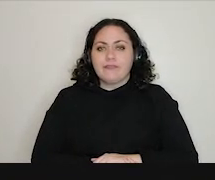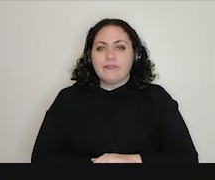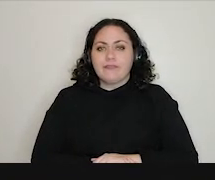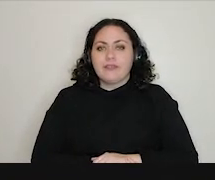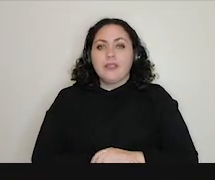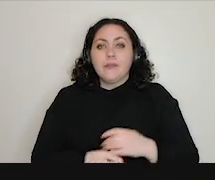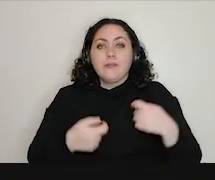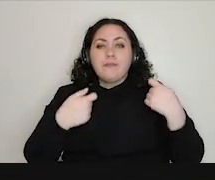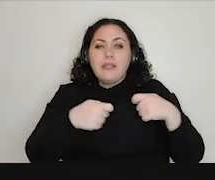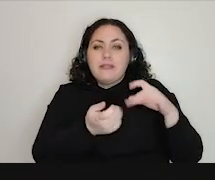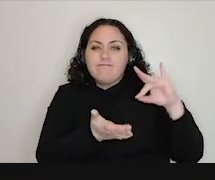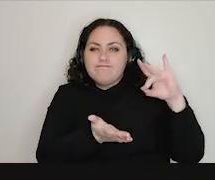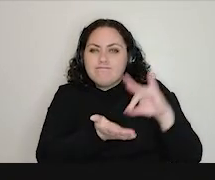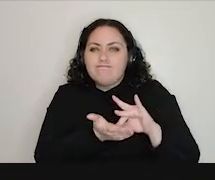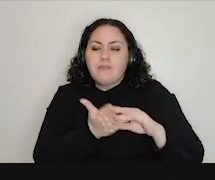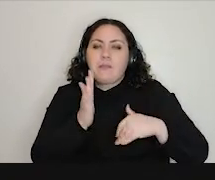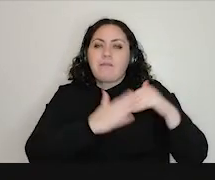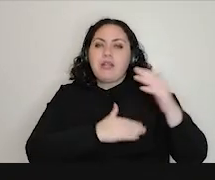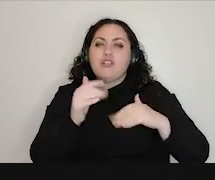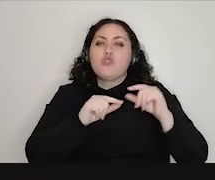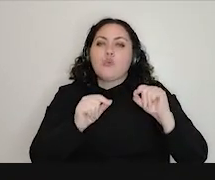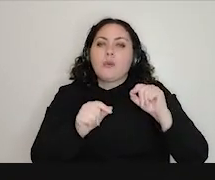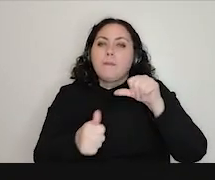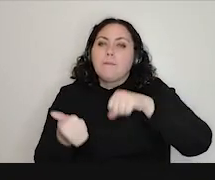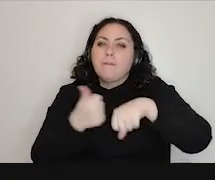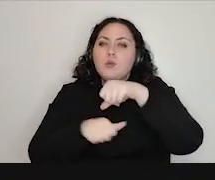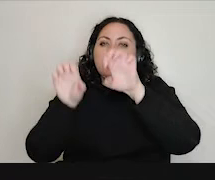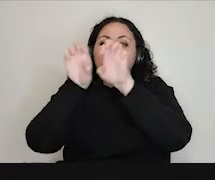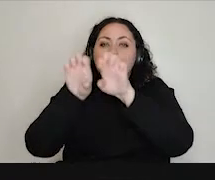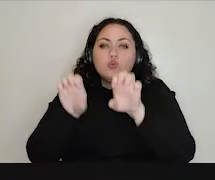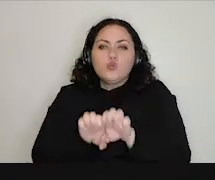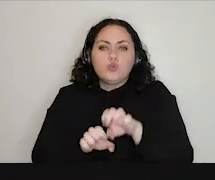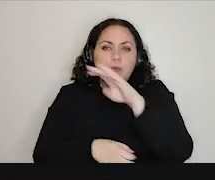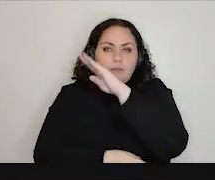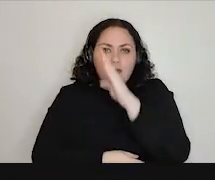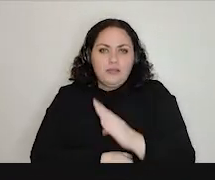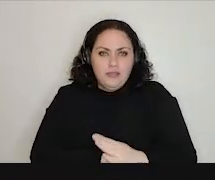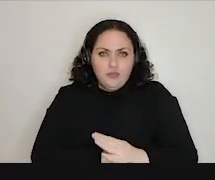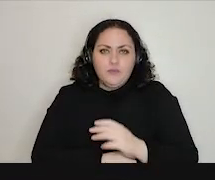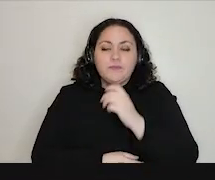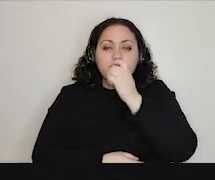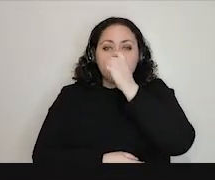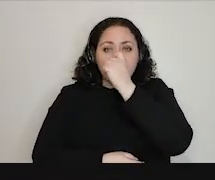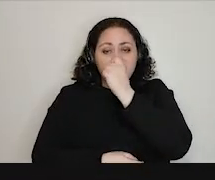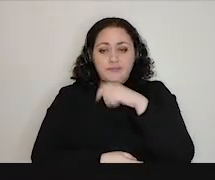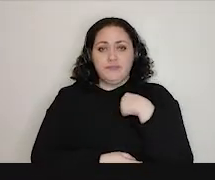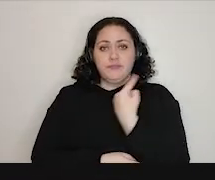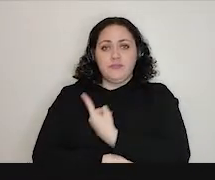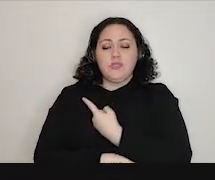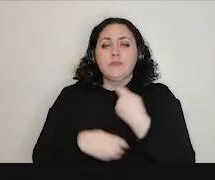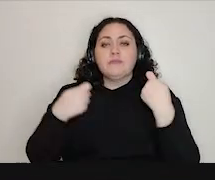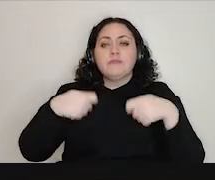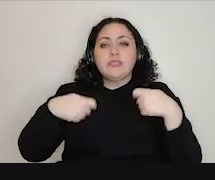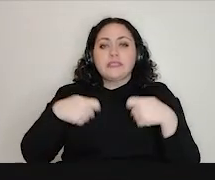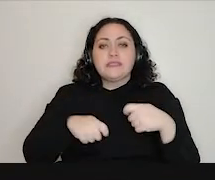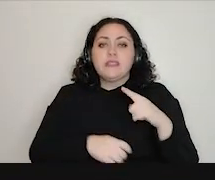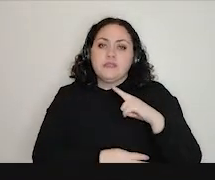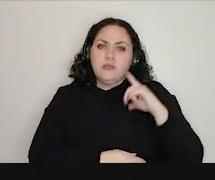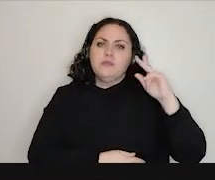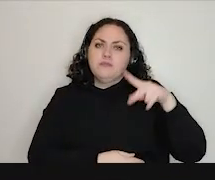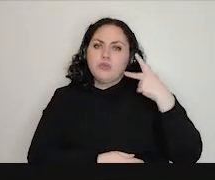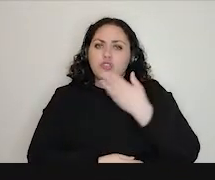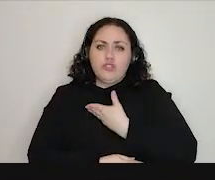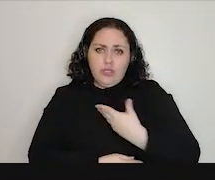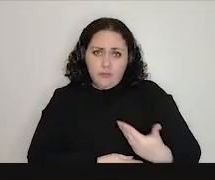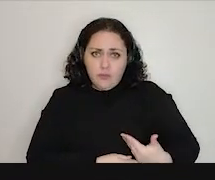uma estruturação no Estado brasileiro como um todo, né? A gente precisa não só de políticas públicas,